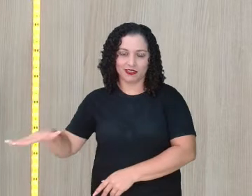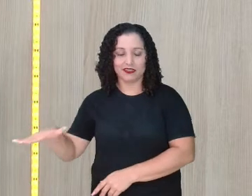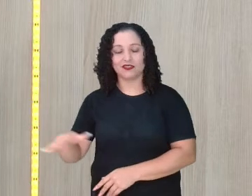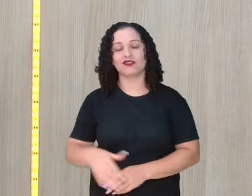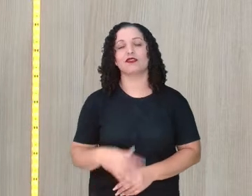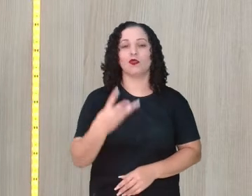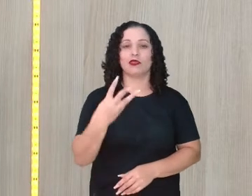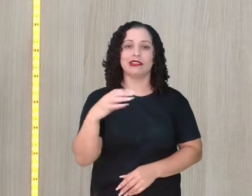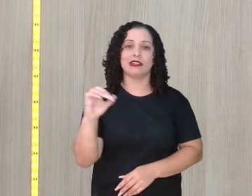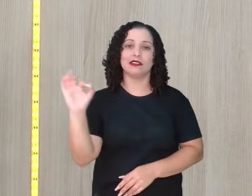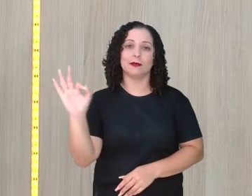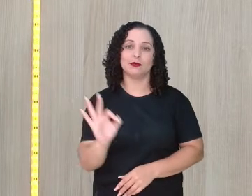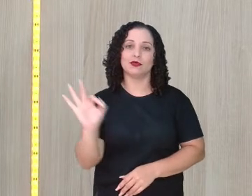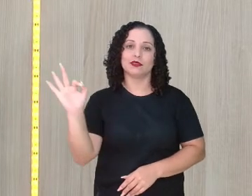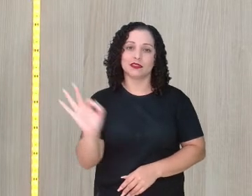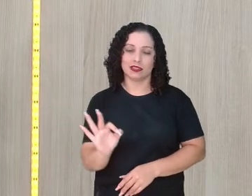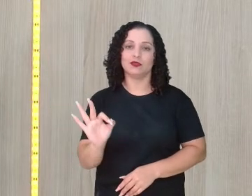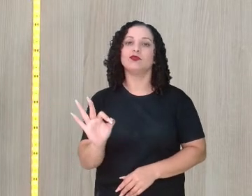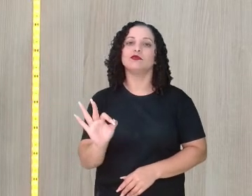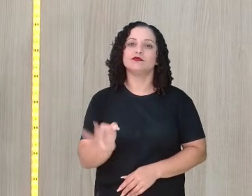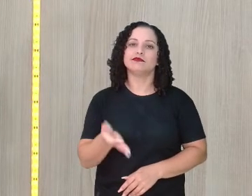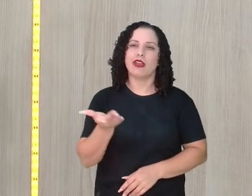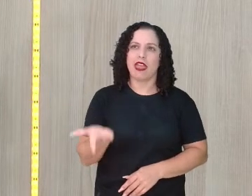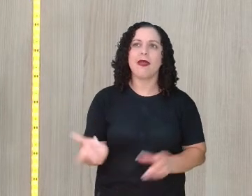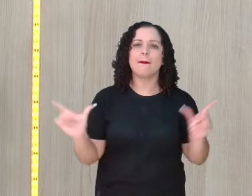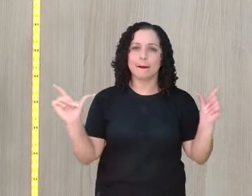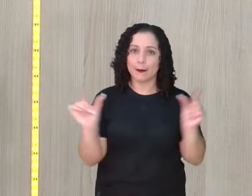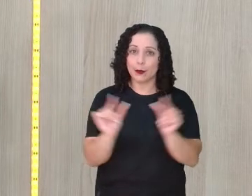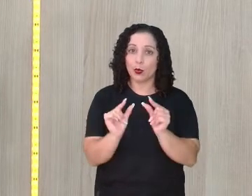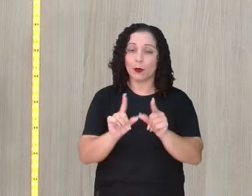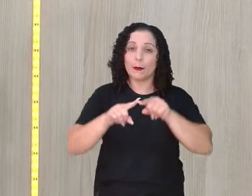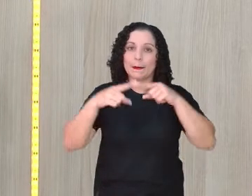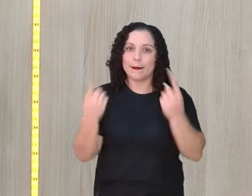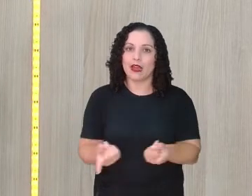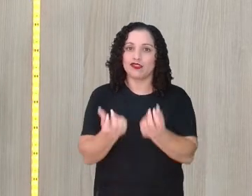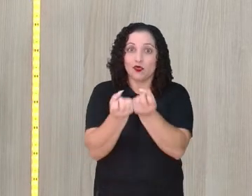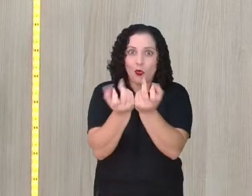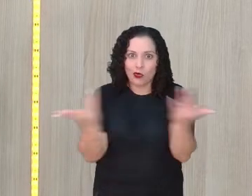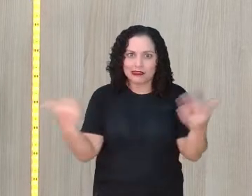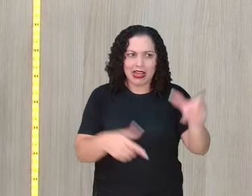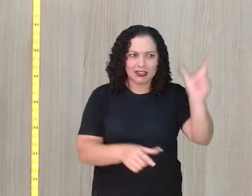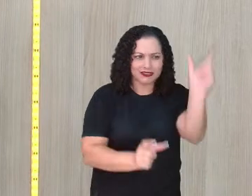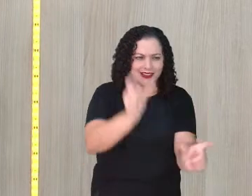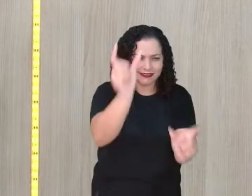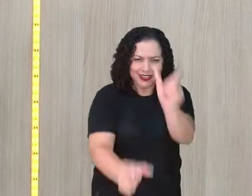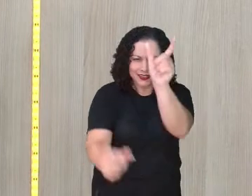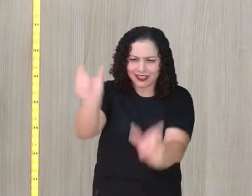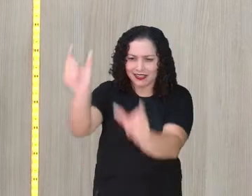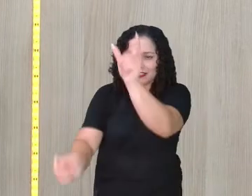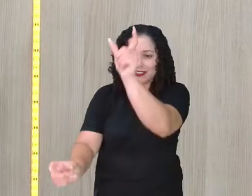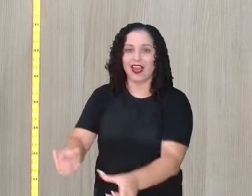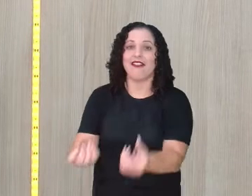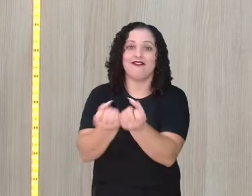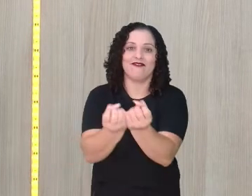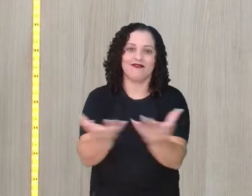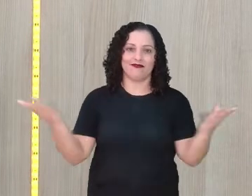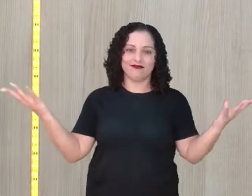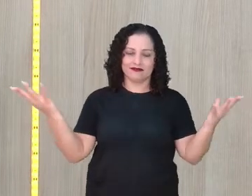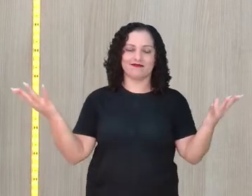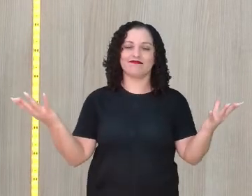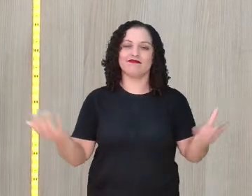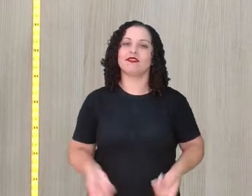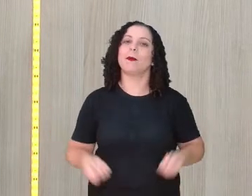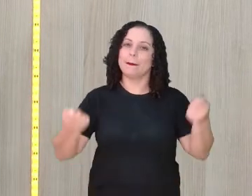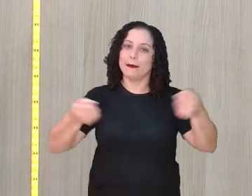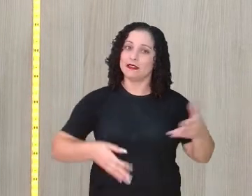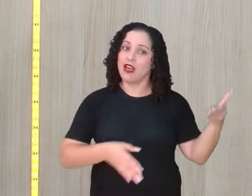Então, 30%, em termos de percentual, a gente acha pouco, mas em termos de crianças, nós sabemos que é muito. Então, pessoal, procurar